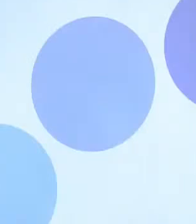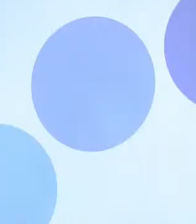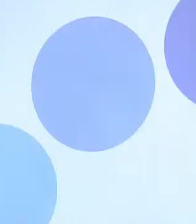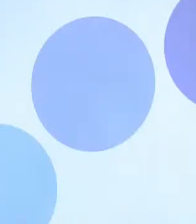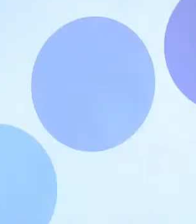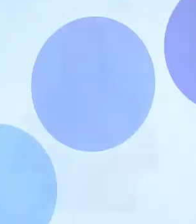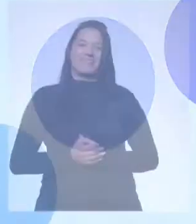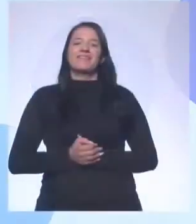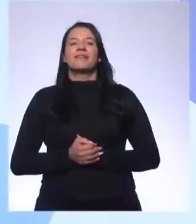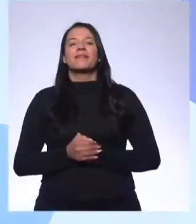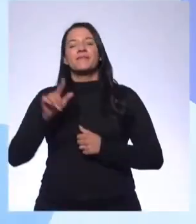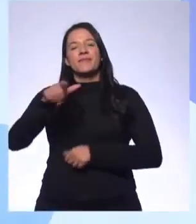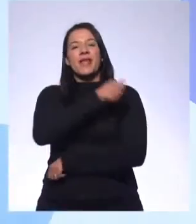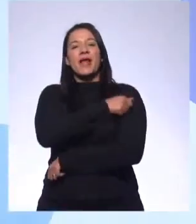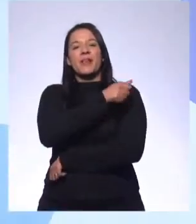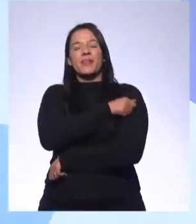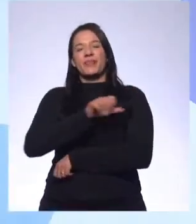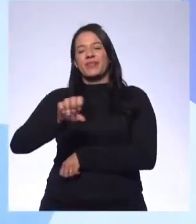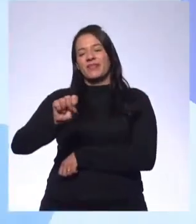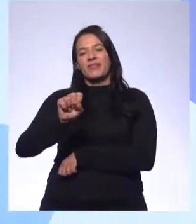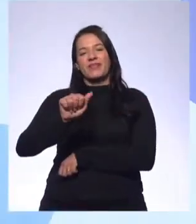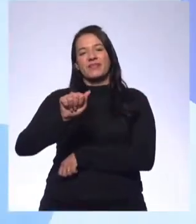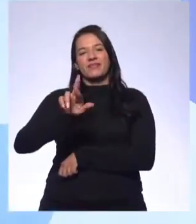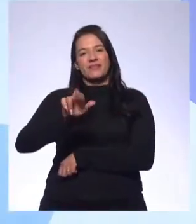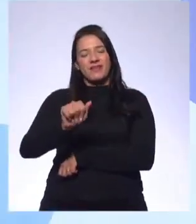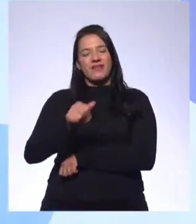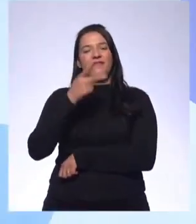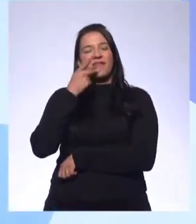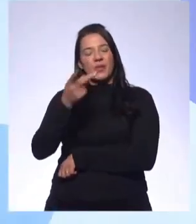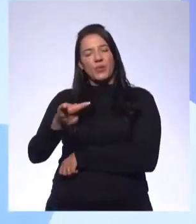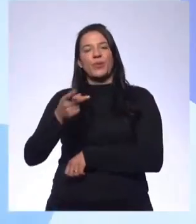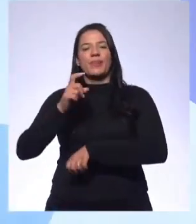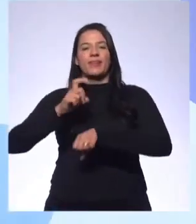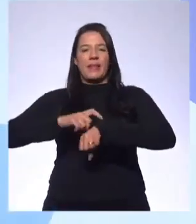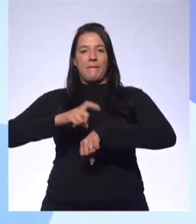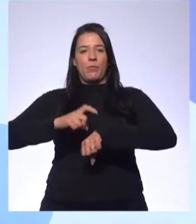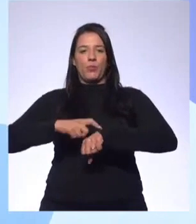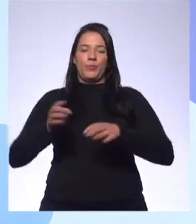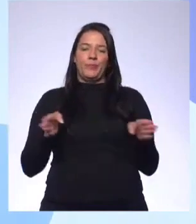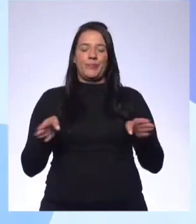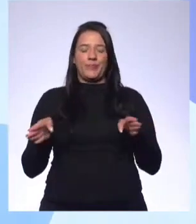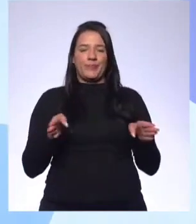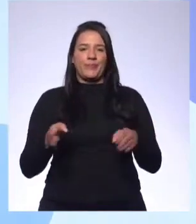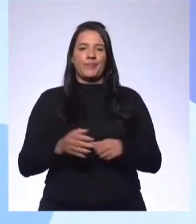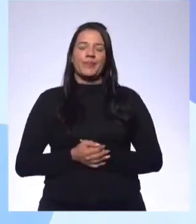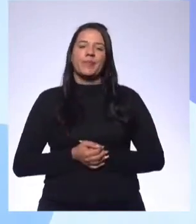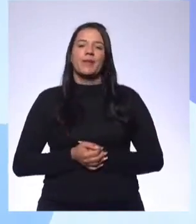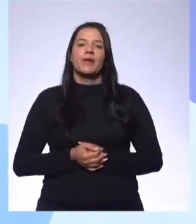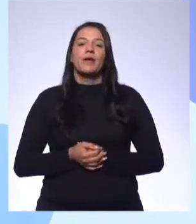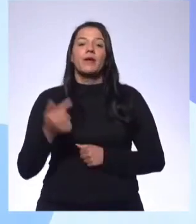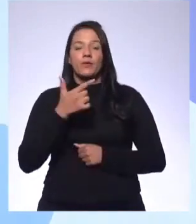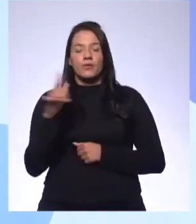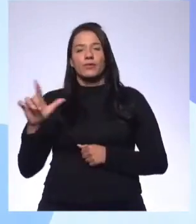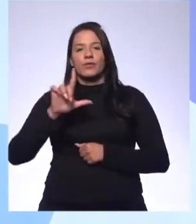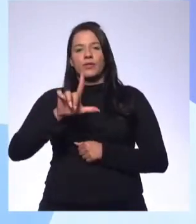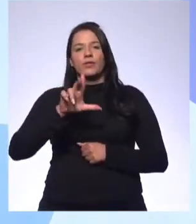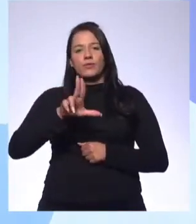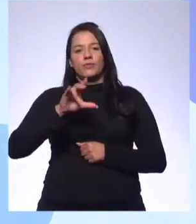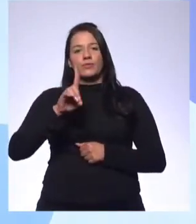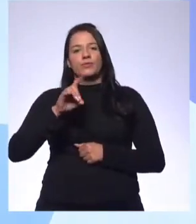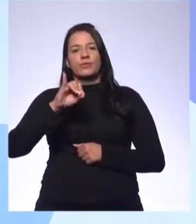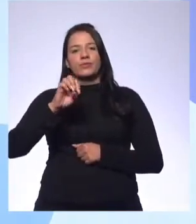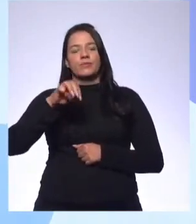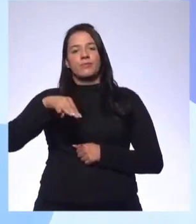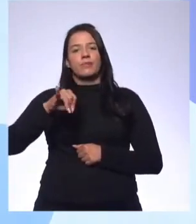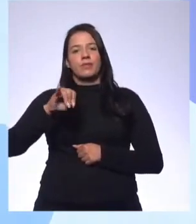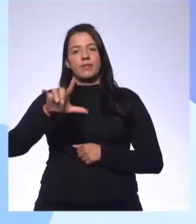A aluna Sara diz tempo, o professor João diz o tempo também. A aluna Ludmila diz de um lugar em que o